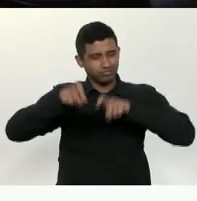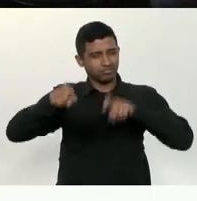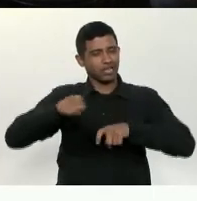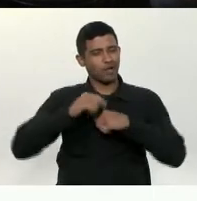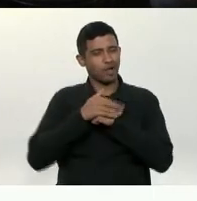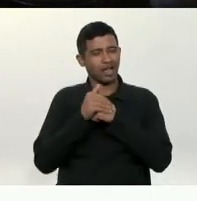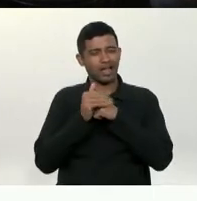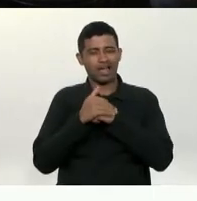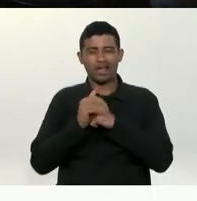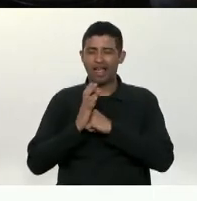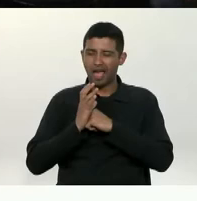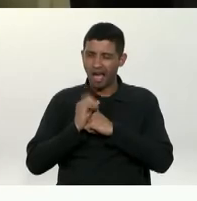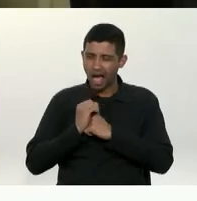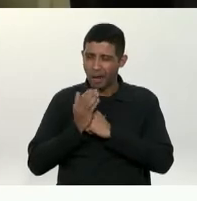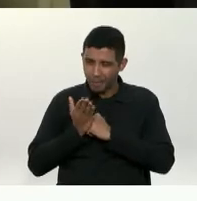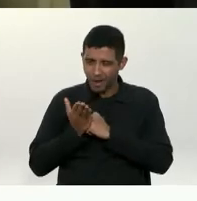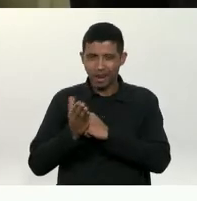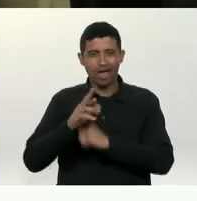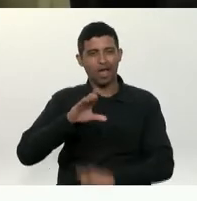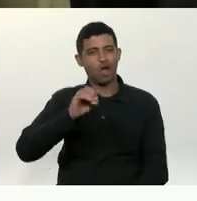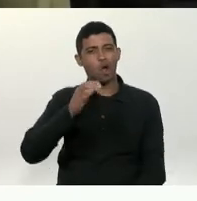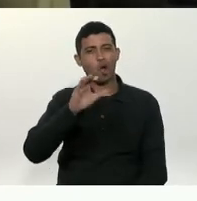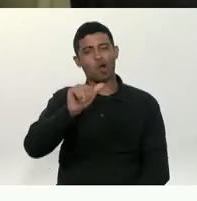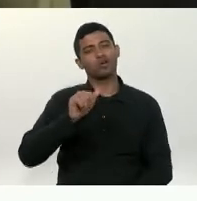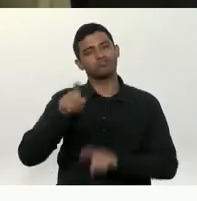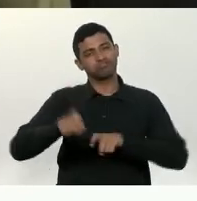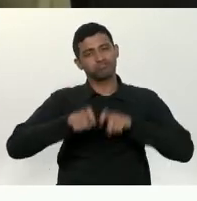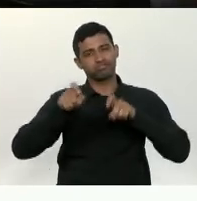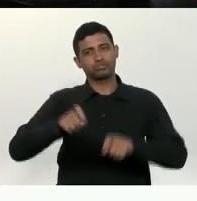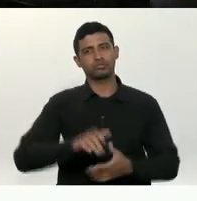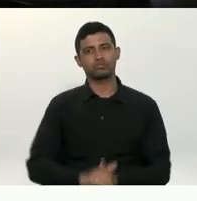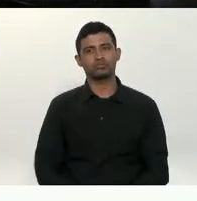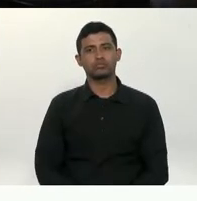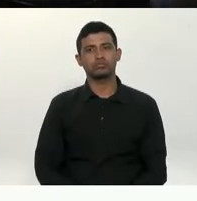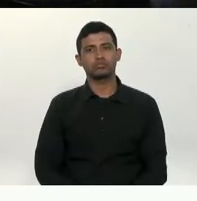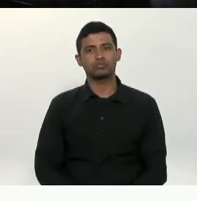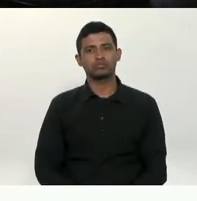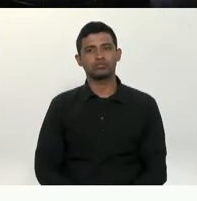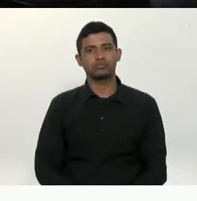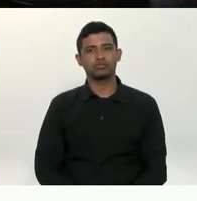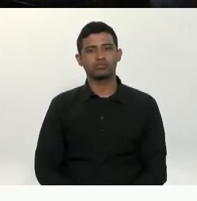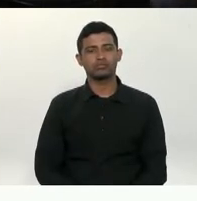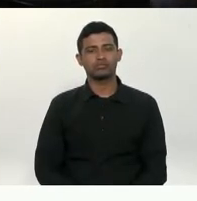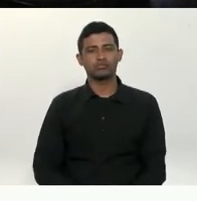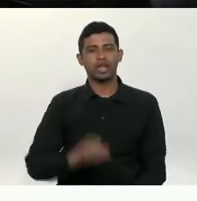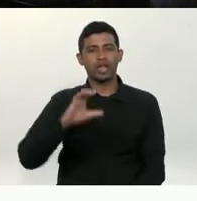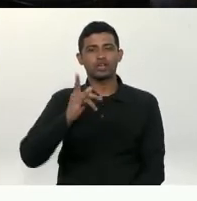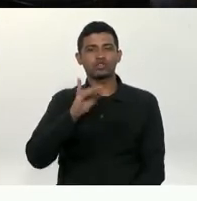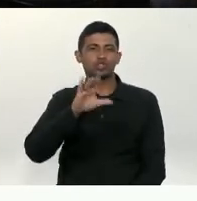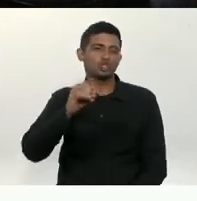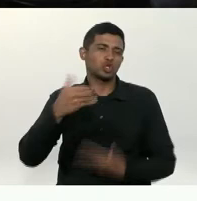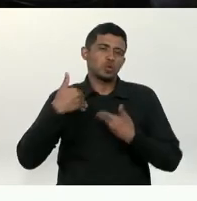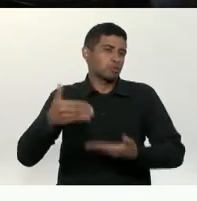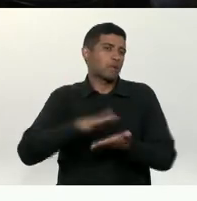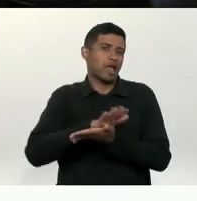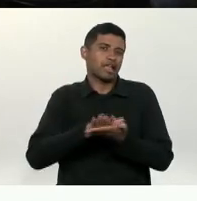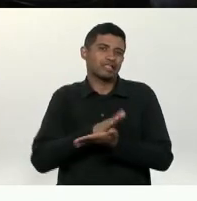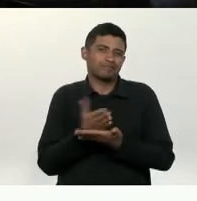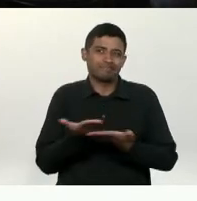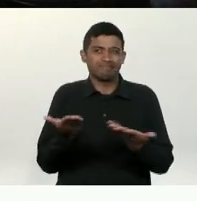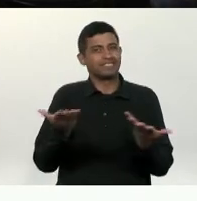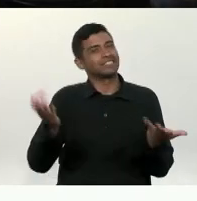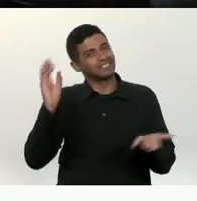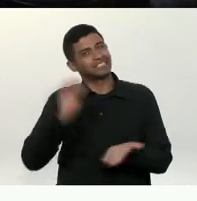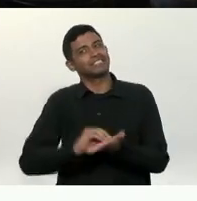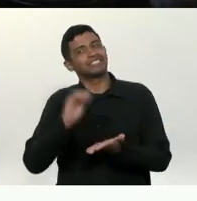estado do Rio de Janeiro. Aliás, quem é o caminho da roça, né? Sobretudo... Só Chico que não te convida, né? Só o Chico. Só o Chico, o deputado Chico Machado, que não